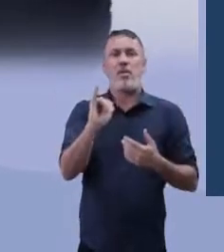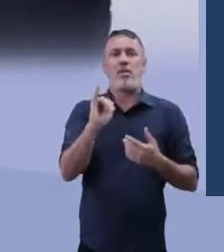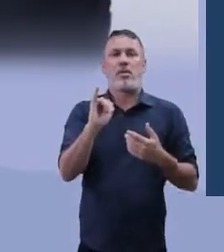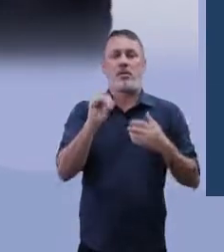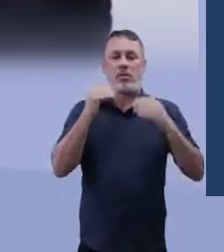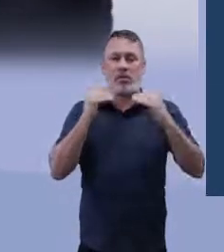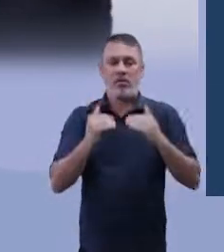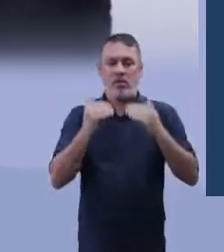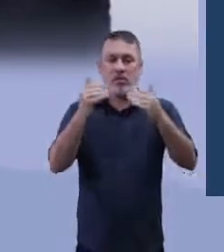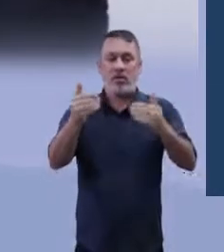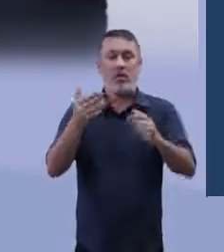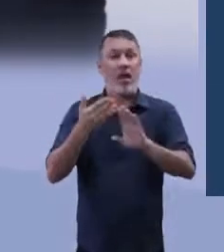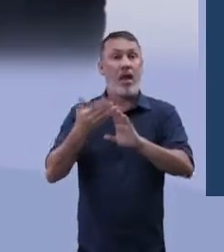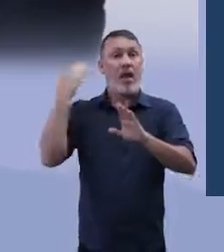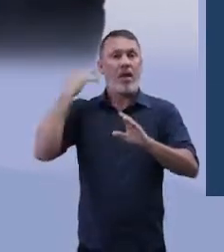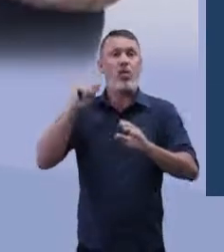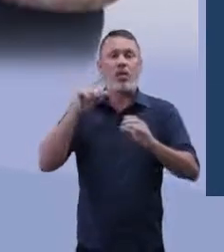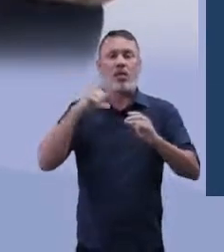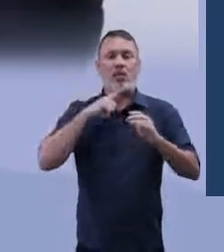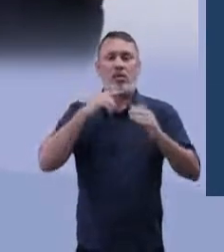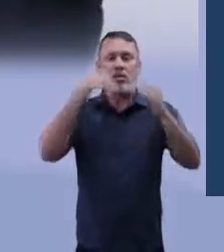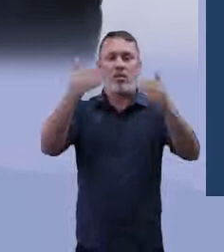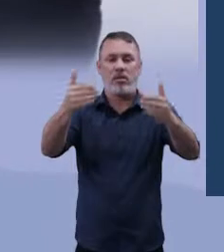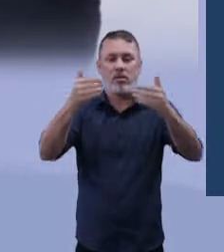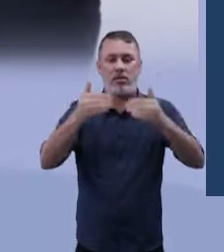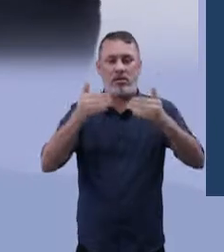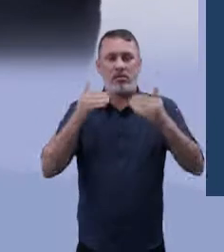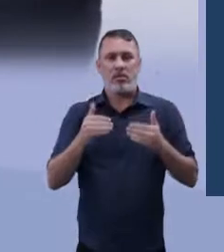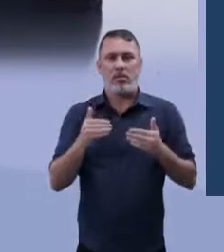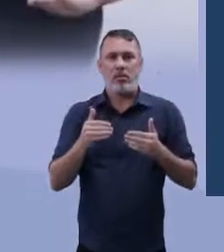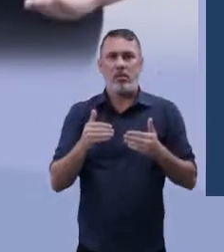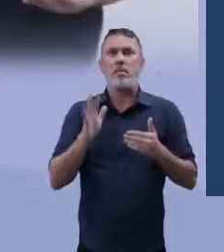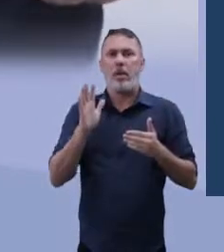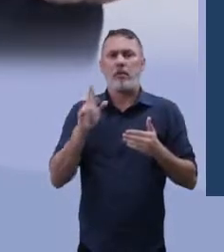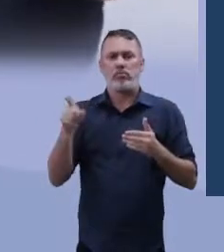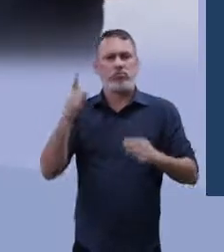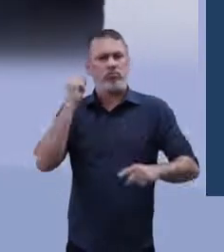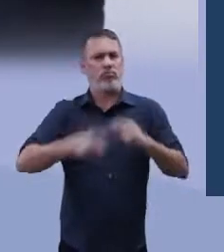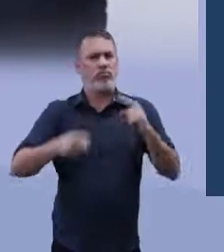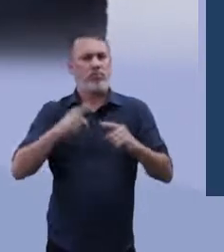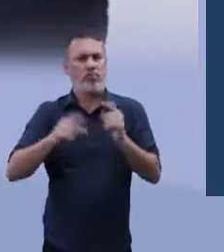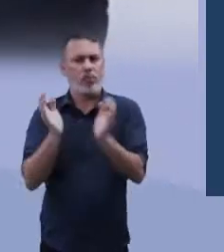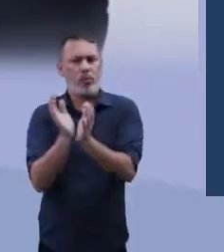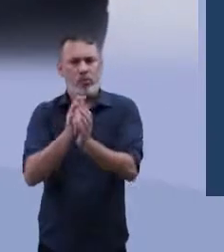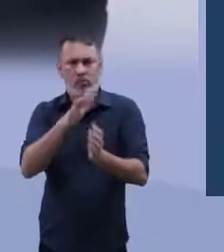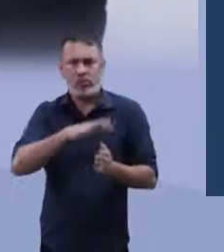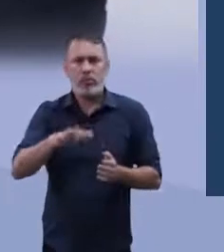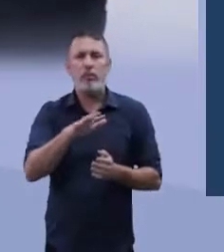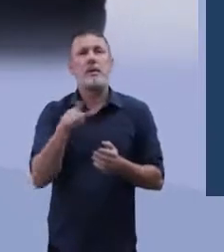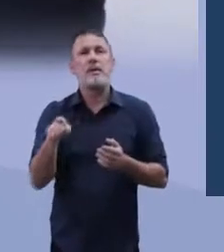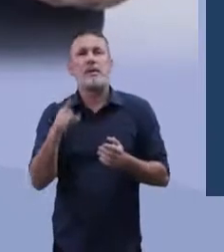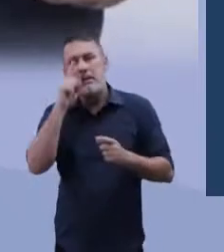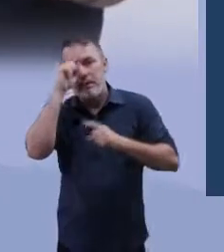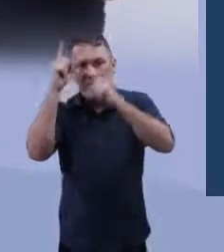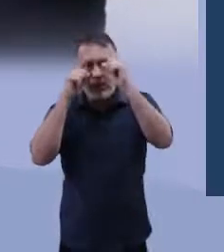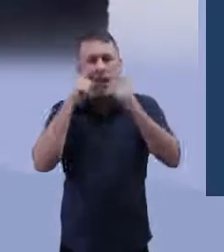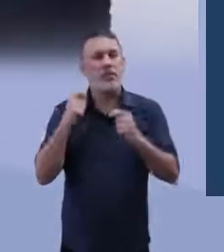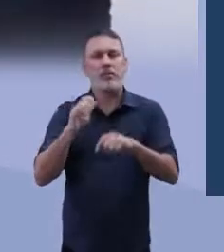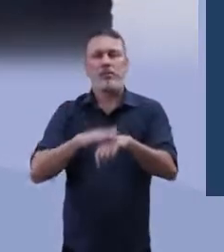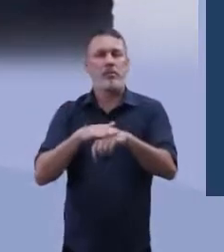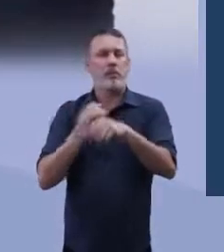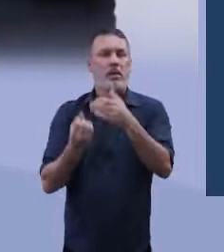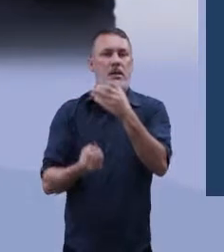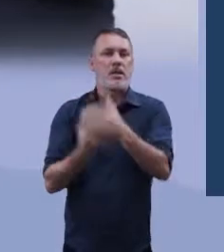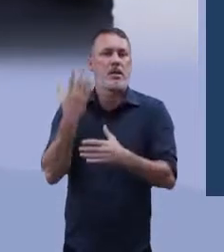é bidimensional, esse artista ele não vai ser entendido. O artista agora deve criar e